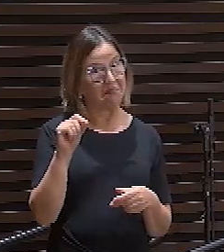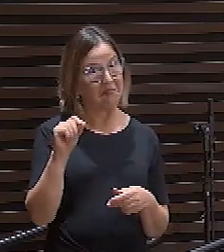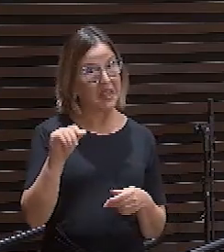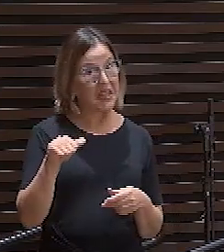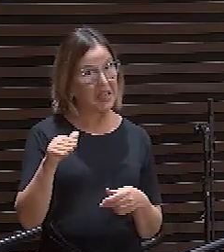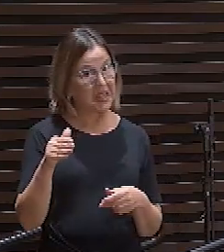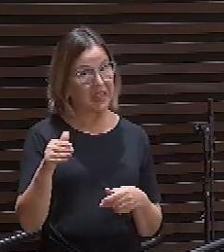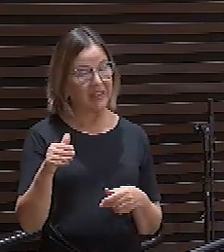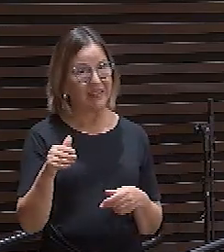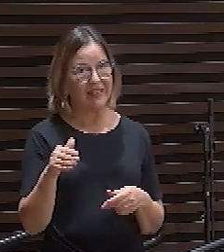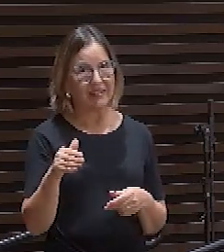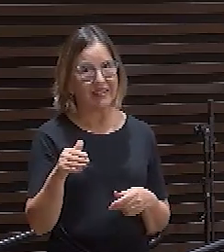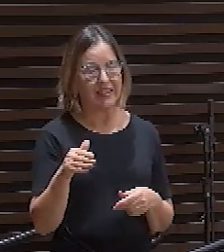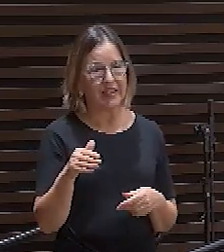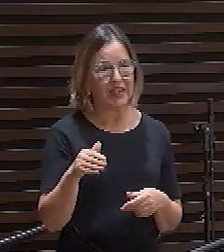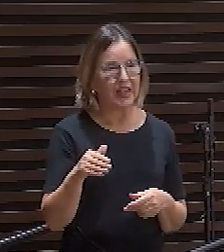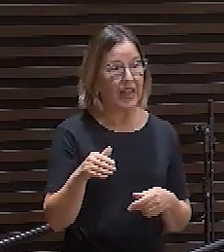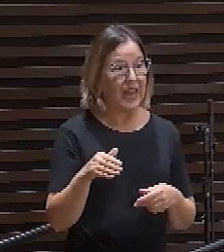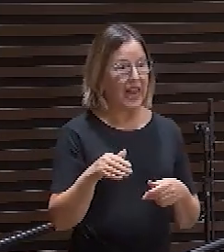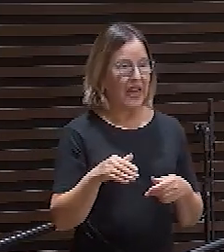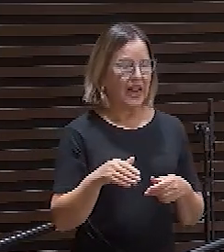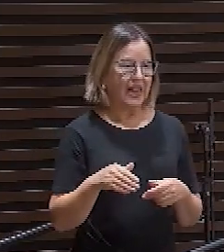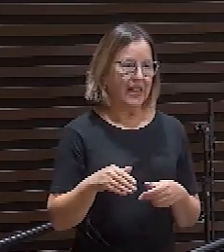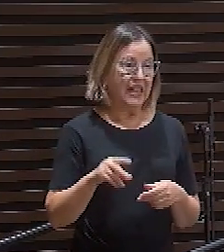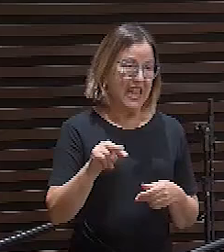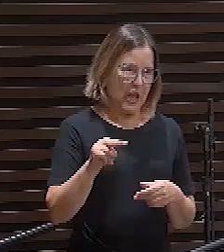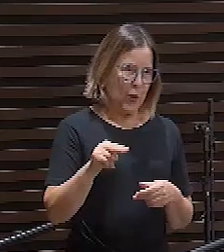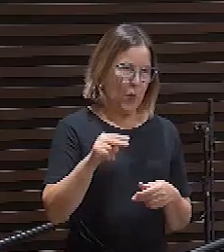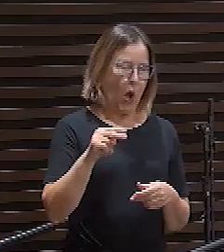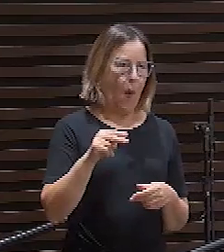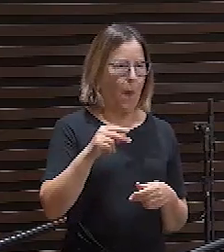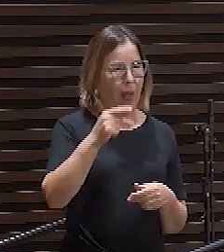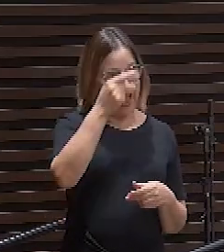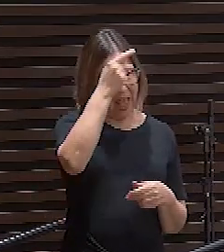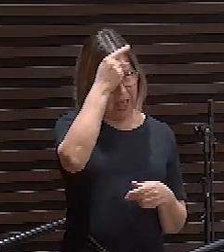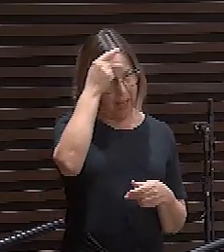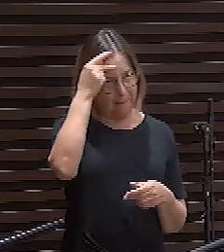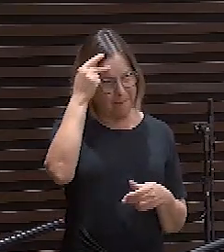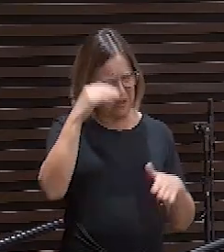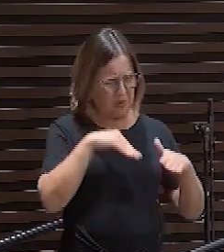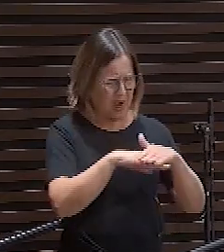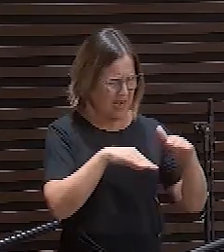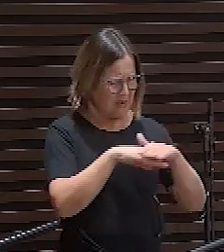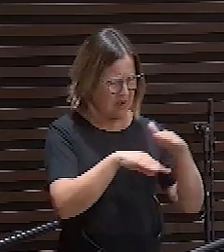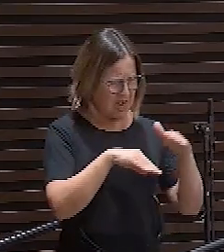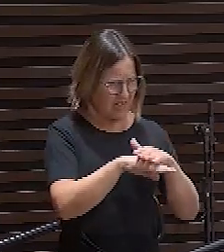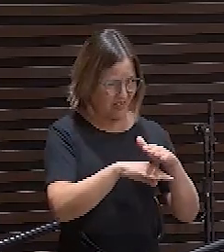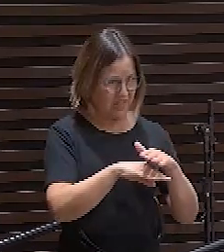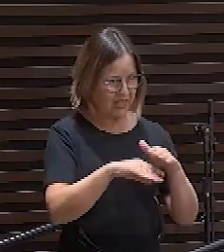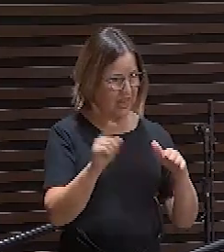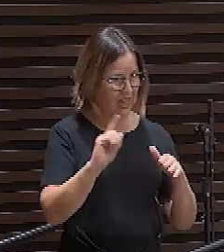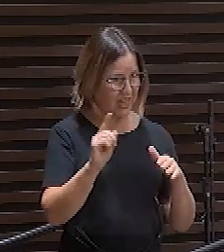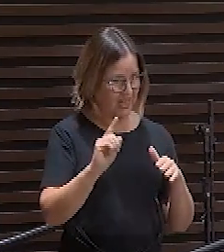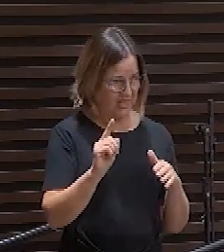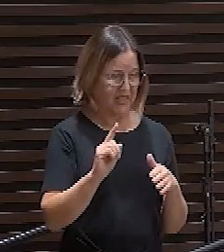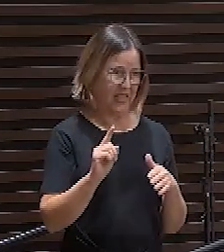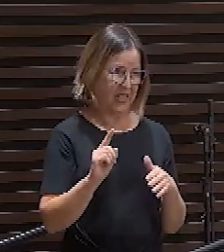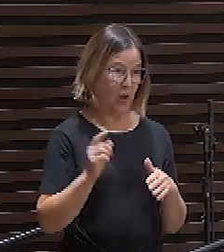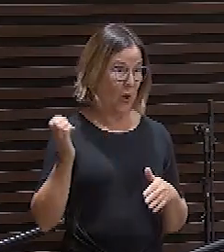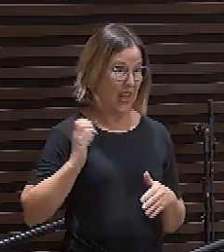Assim é o que entesoura para si mesmo e não é rico para com Deus. Então vejam que Jesus,